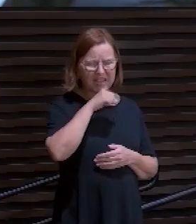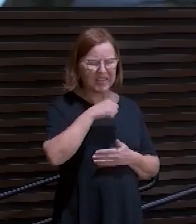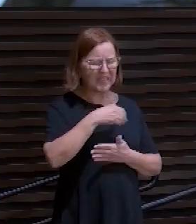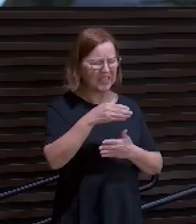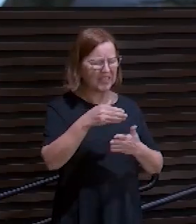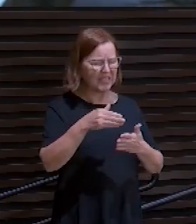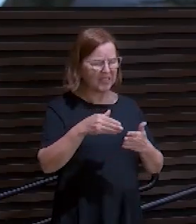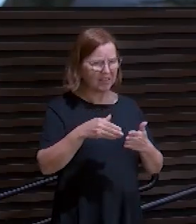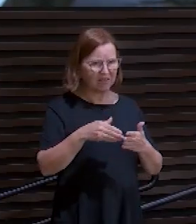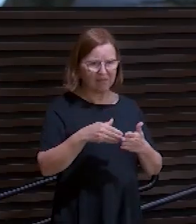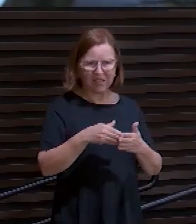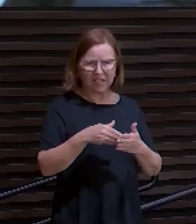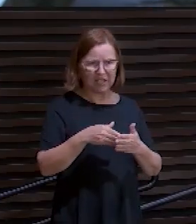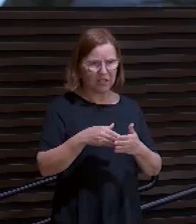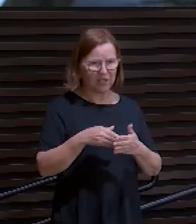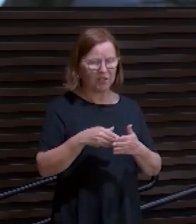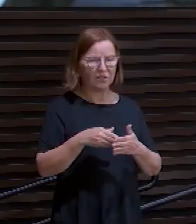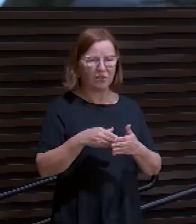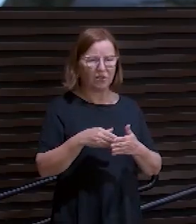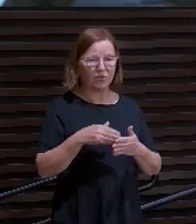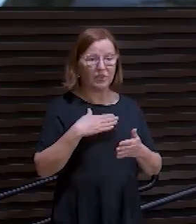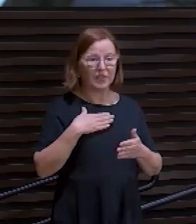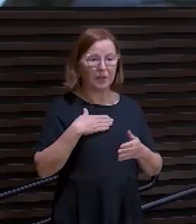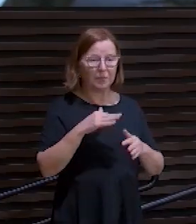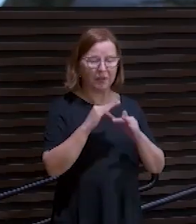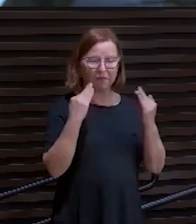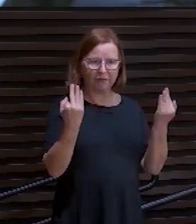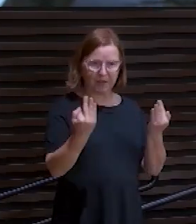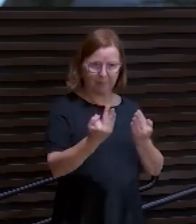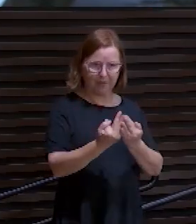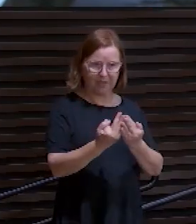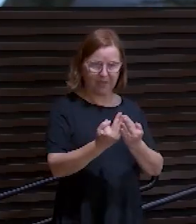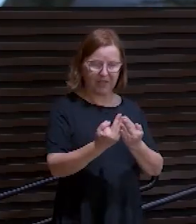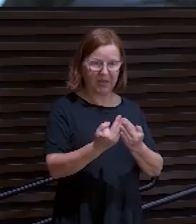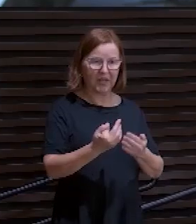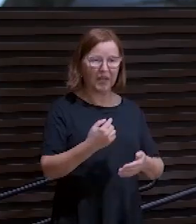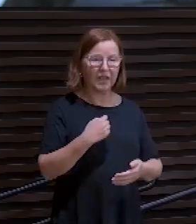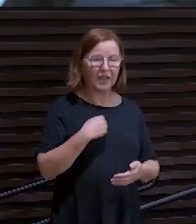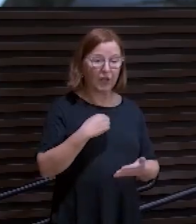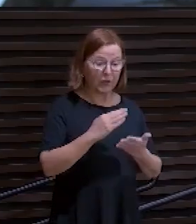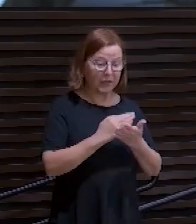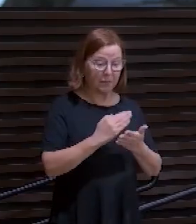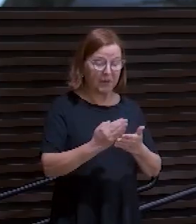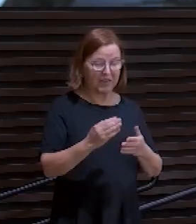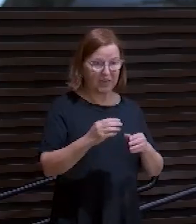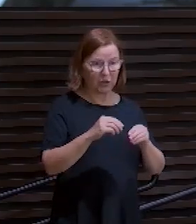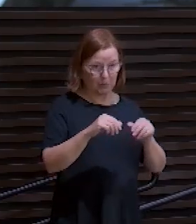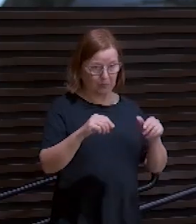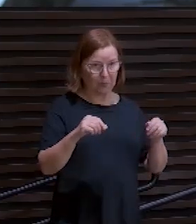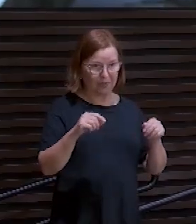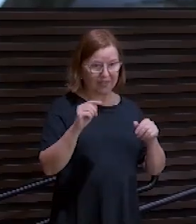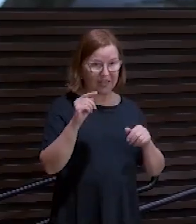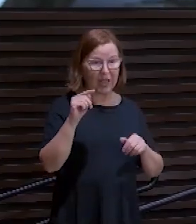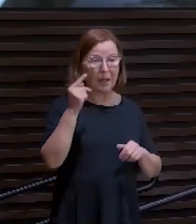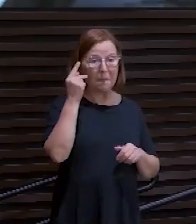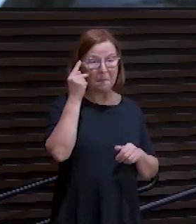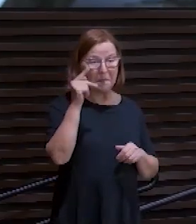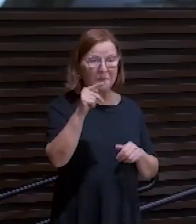A terra aqui é a terra de Gósen. Ela já ficava como que no caminho de volta para